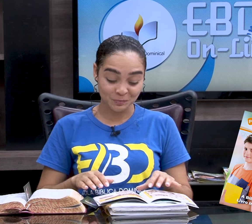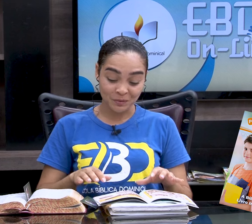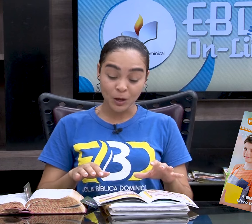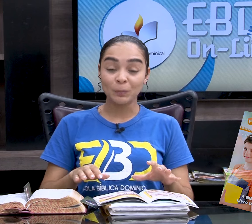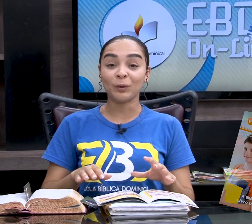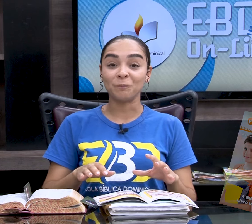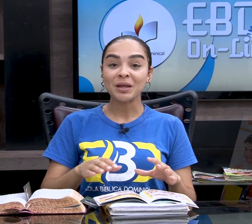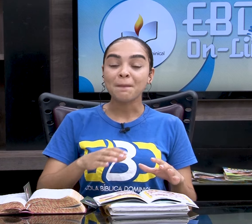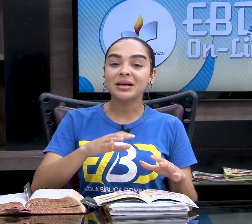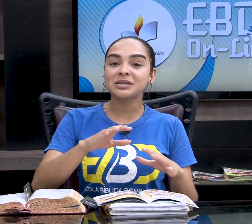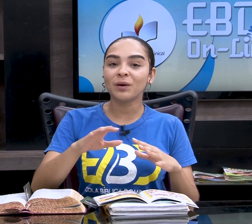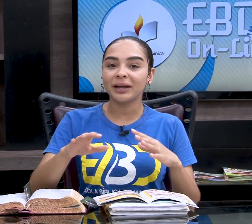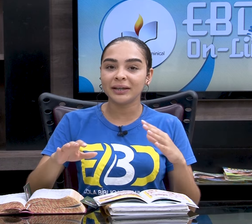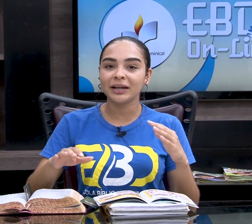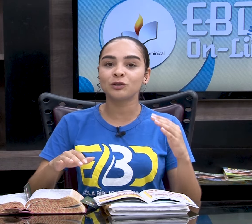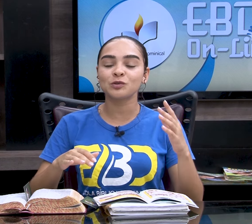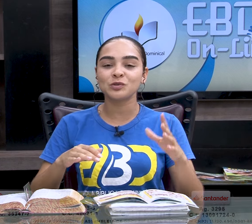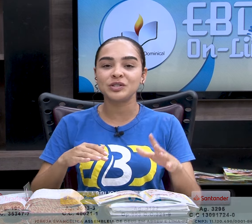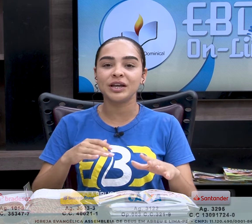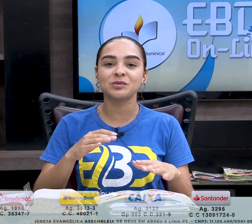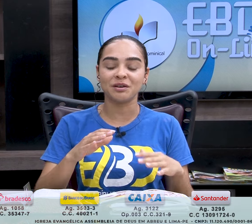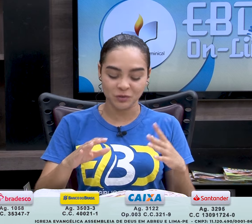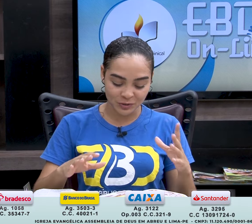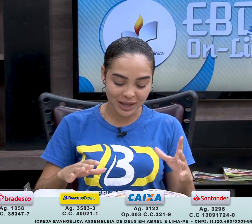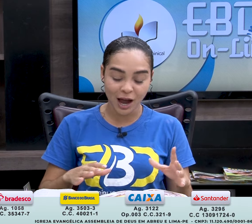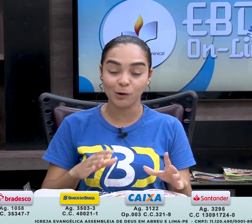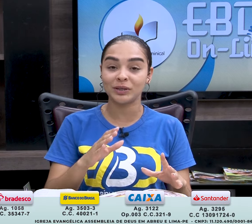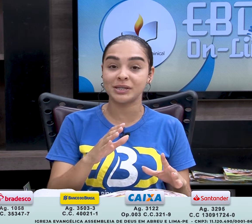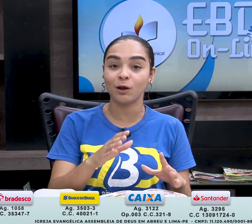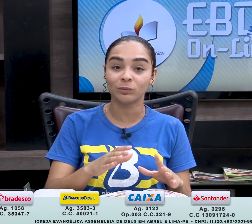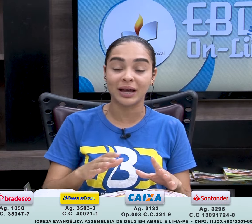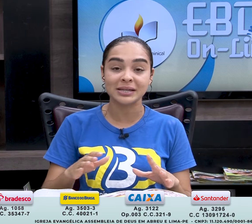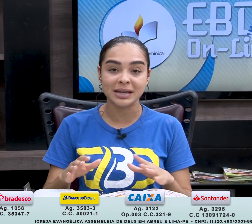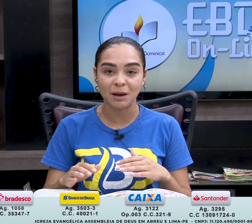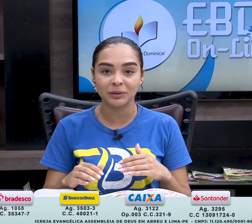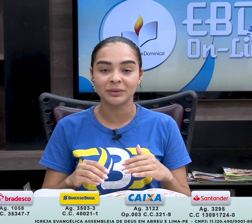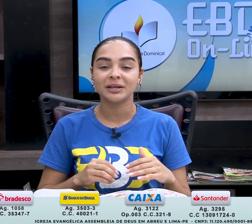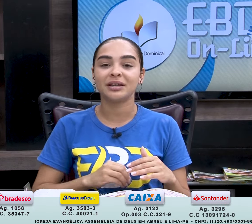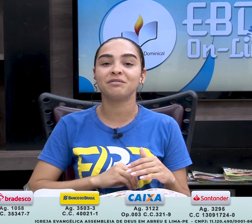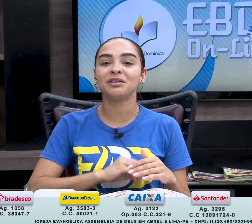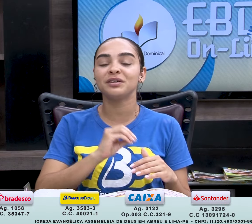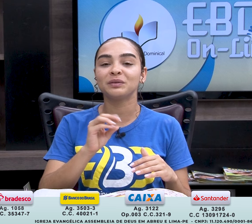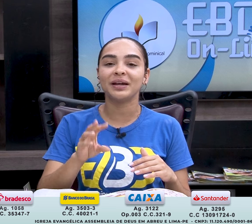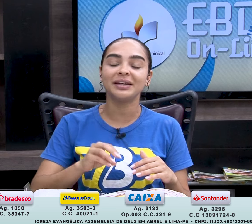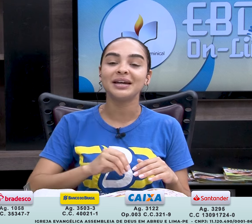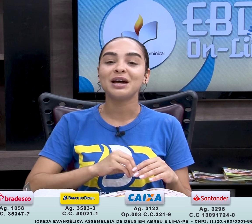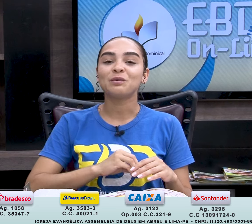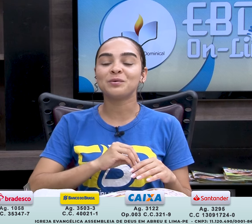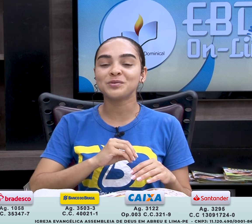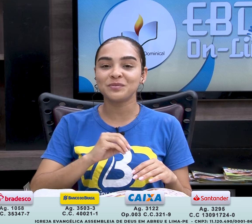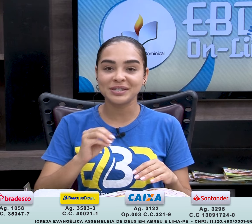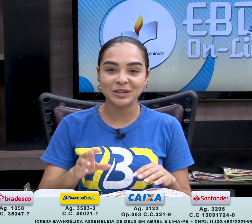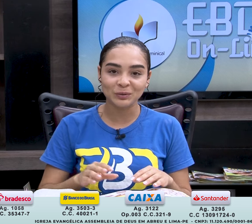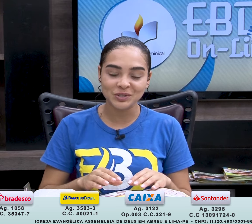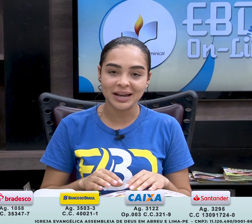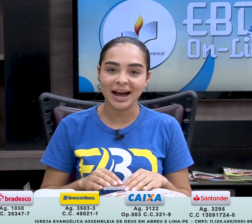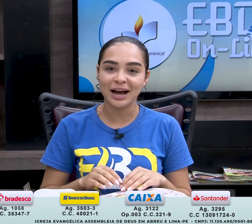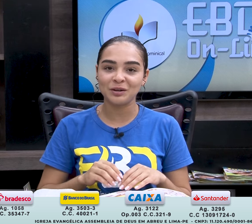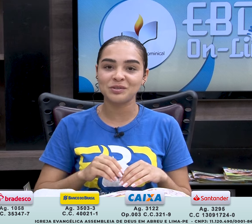Jesus bom passou aí né todos os dias o devocional de segunda a sábado né vai enviando aí os